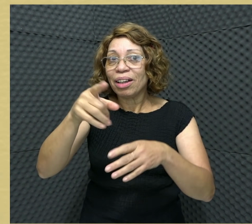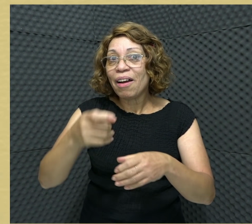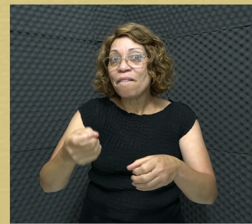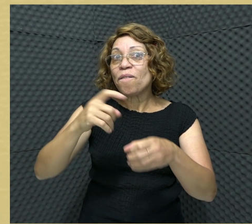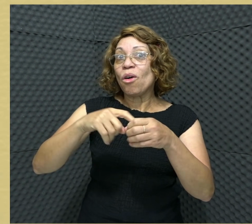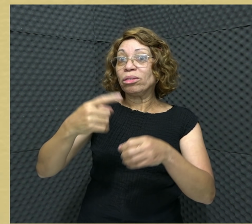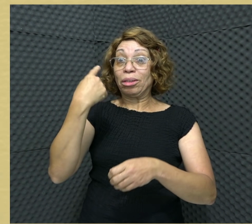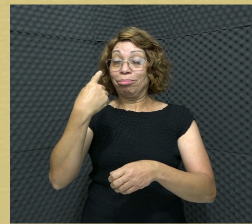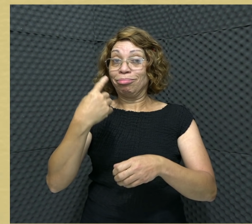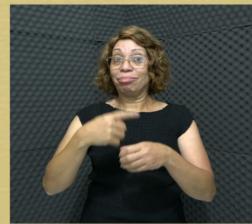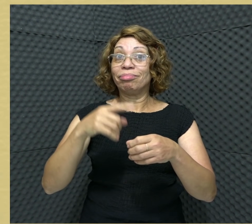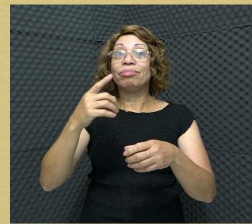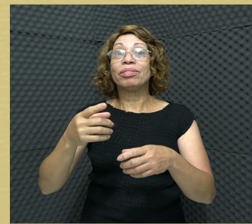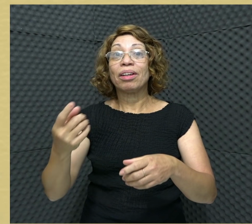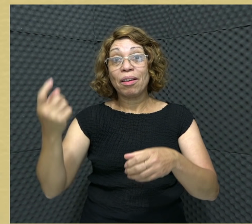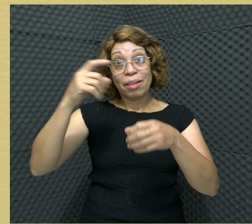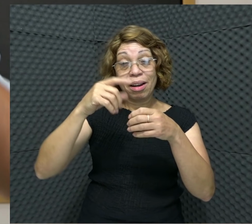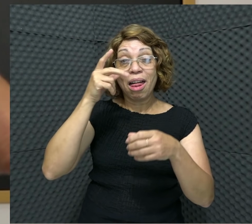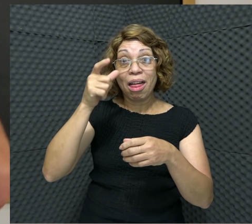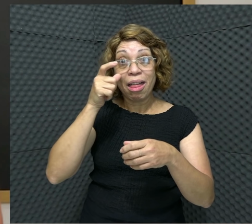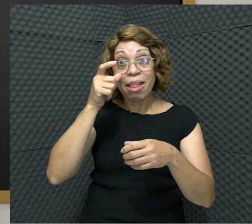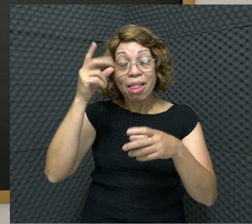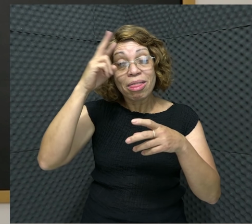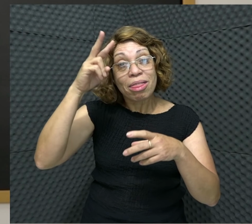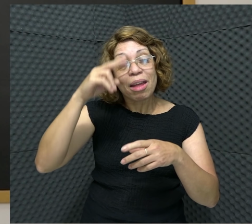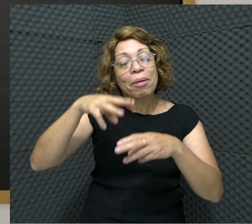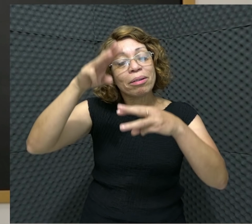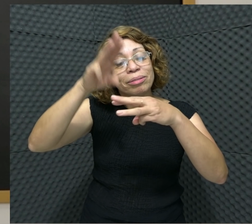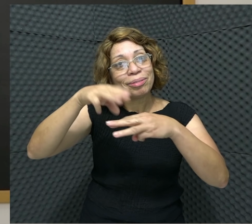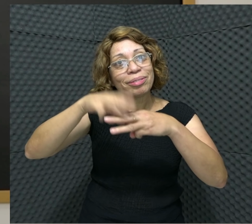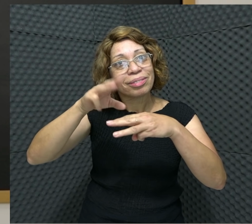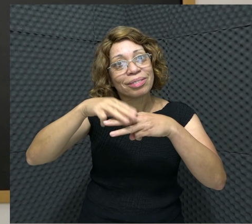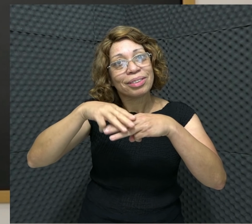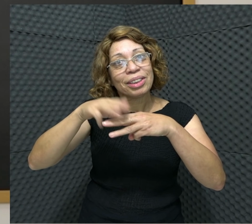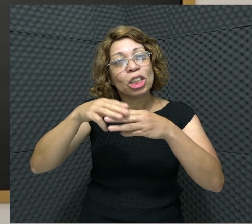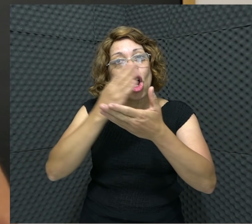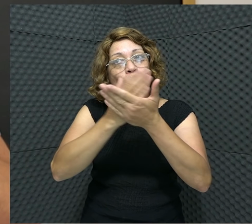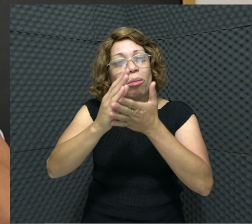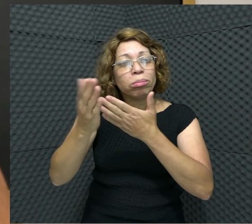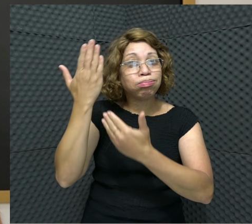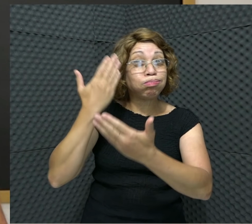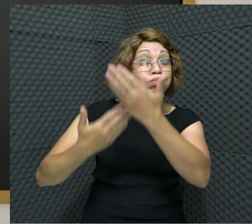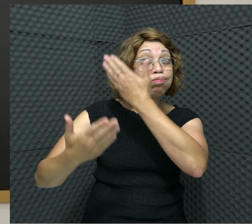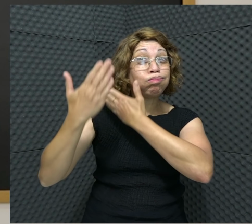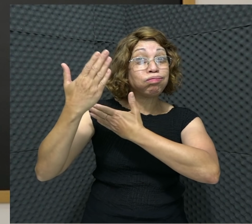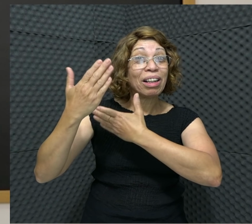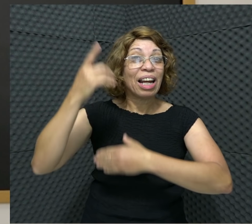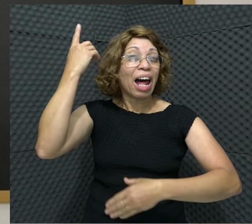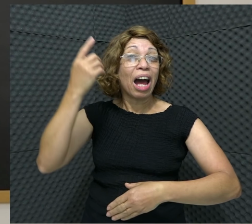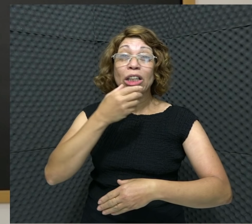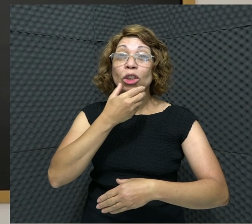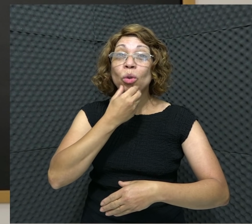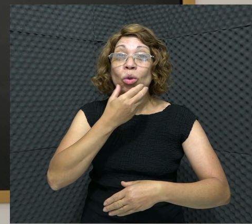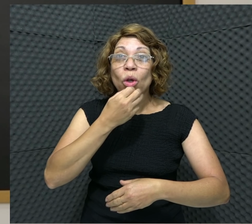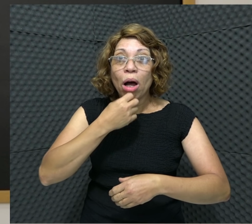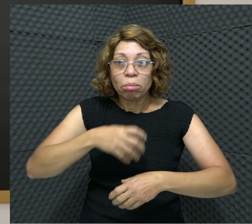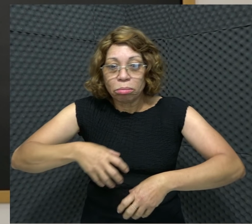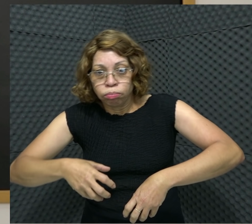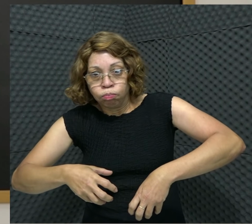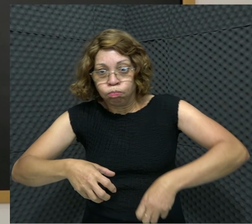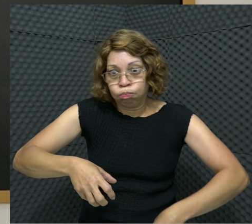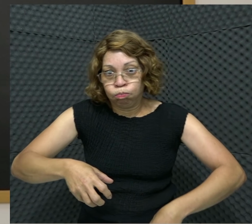Lembra que eu te disse, volta a tela para mim, lembra que eu te disse que a matemática já datava desde os homens das cavernas de